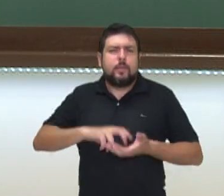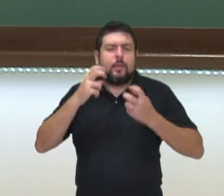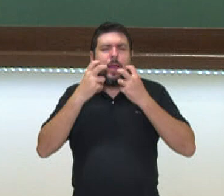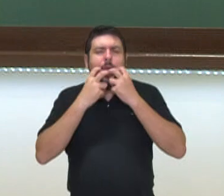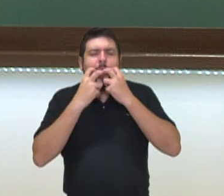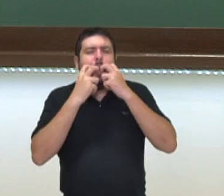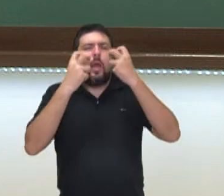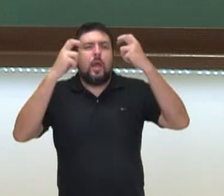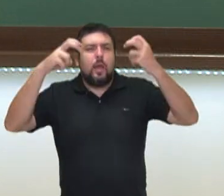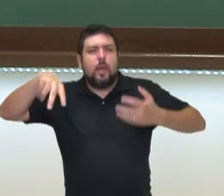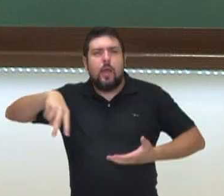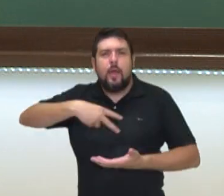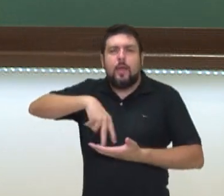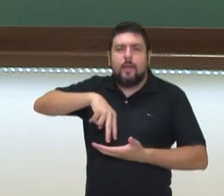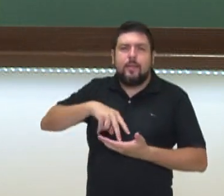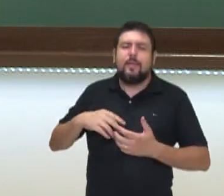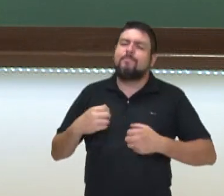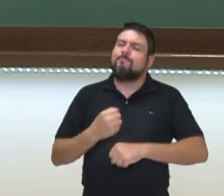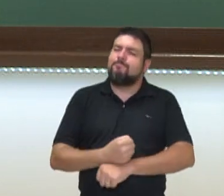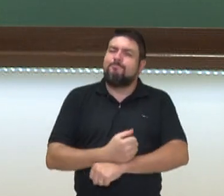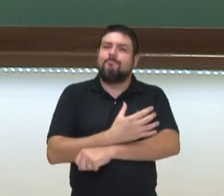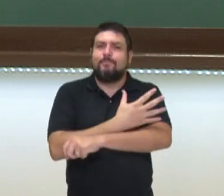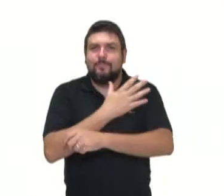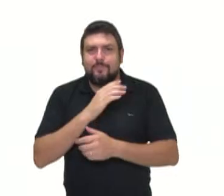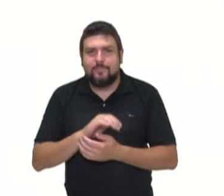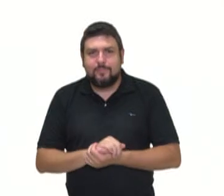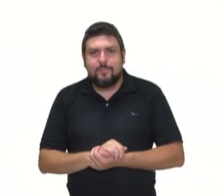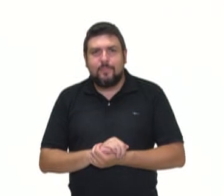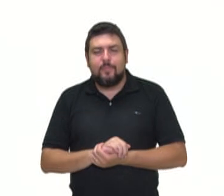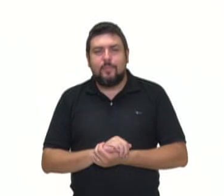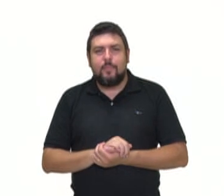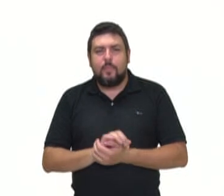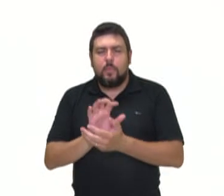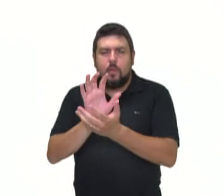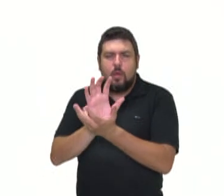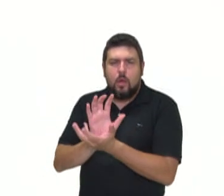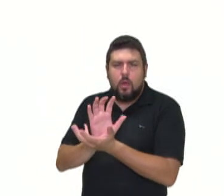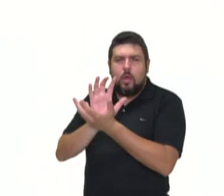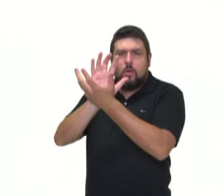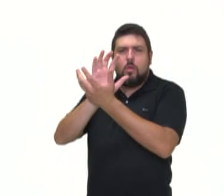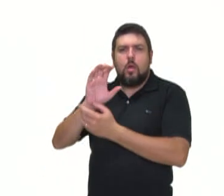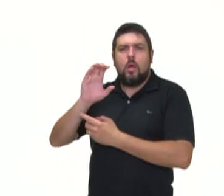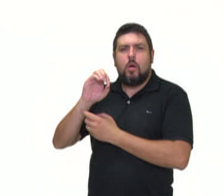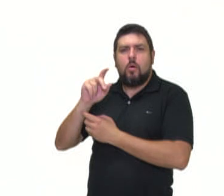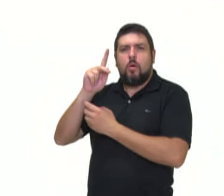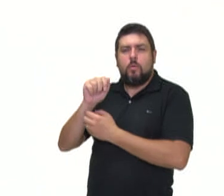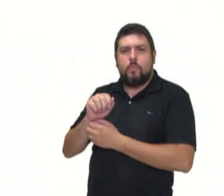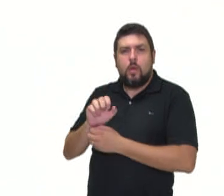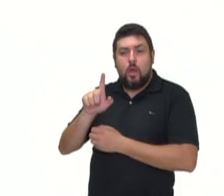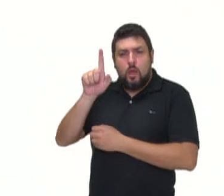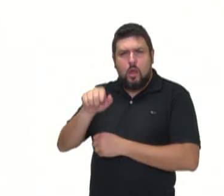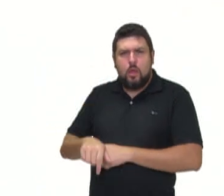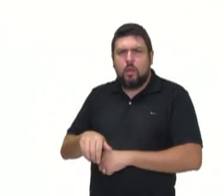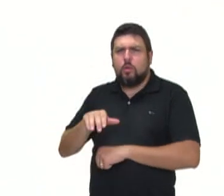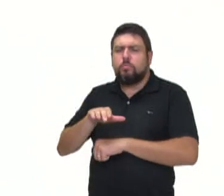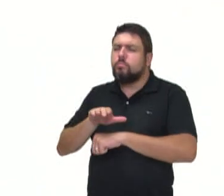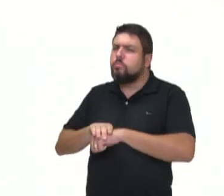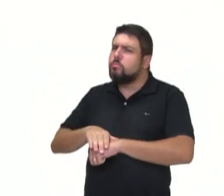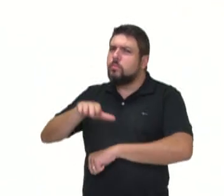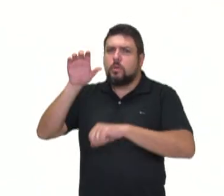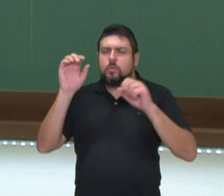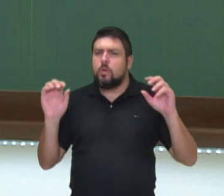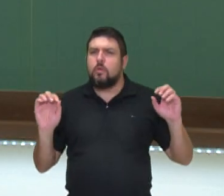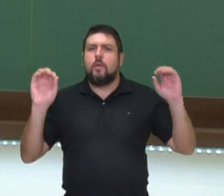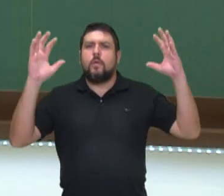você dança, né? É muita emoção. Copa do Mundo de Futebol é considerado o maior evento esportivo do